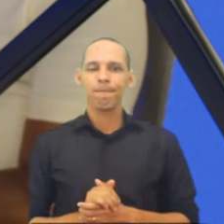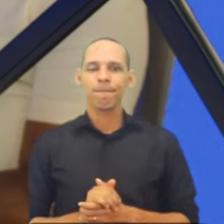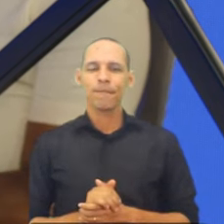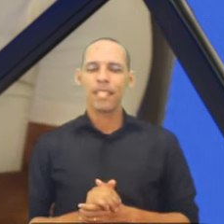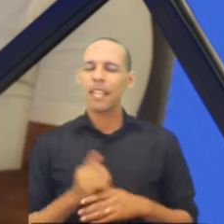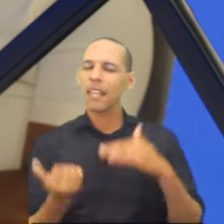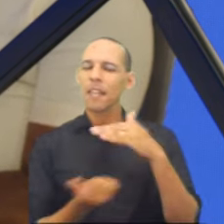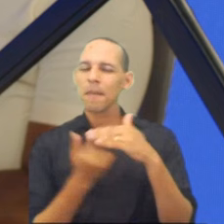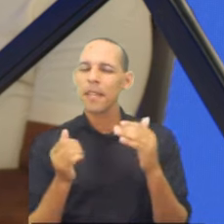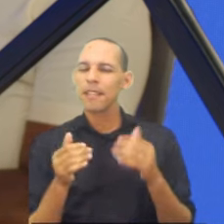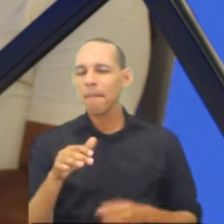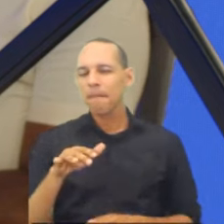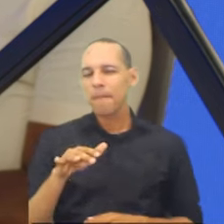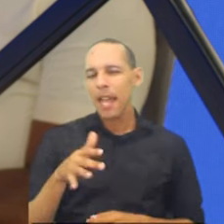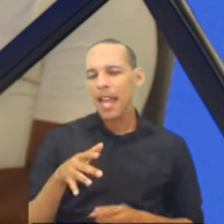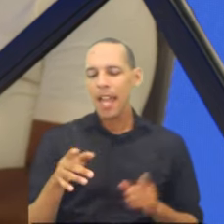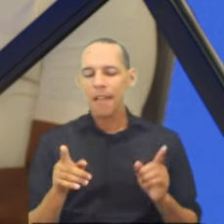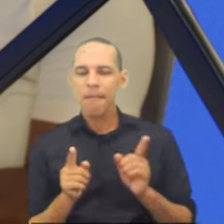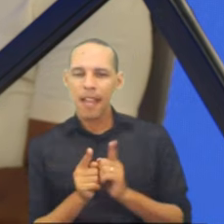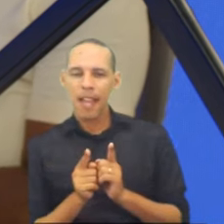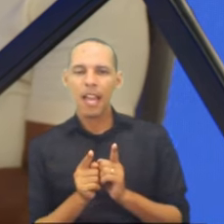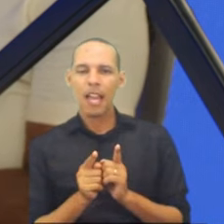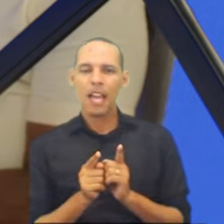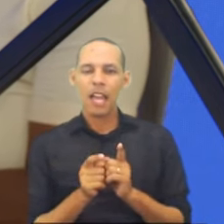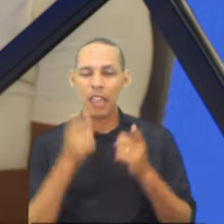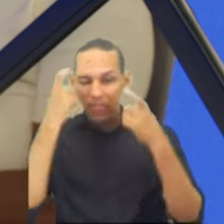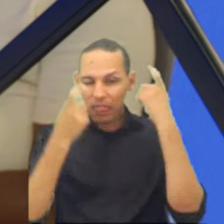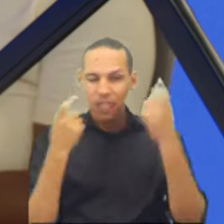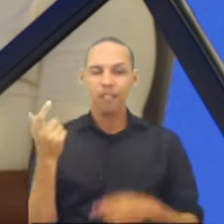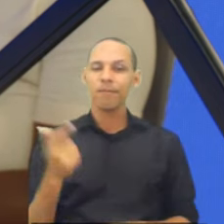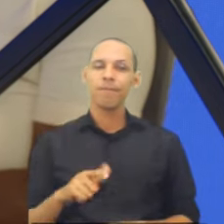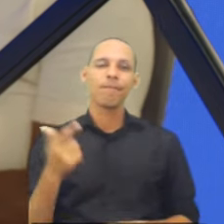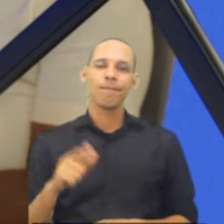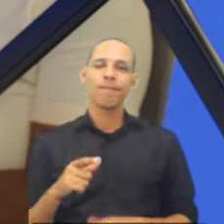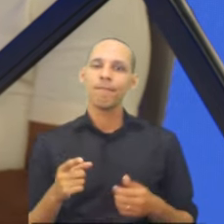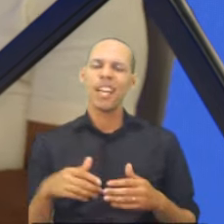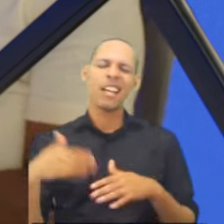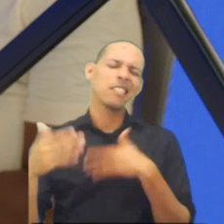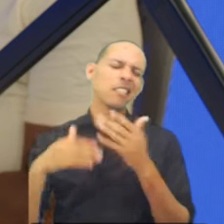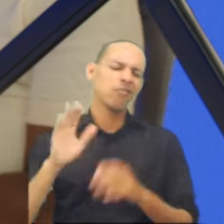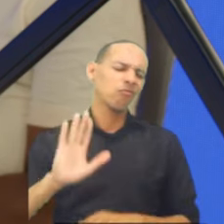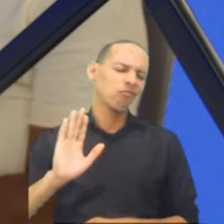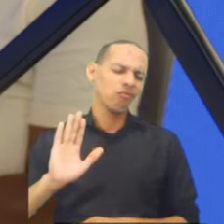para média pequenas médias empresas a gente não vê essa preocupação o assunto é depois a gente vê como